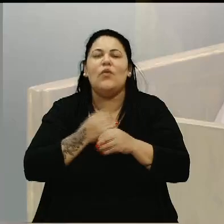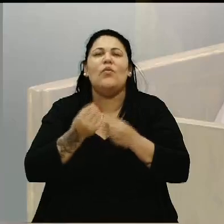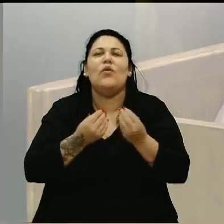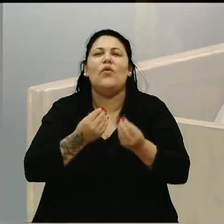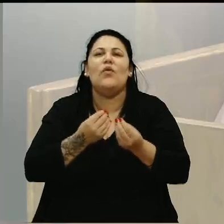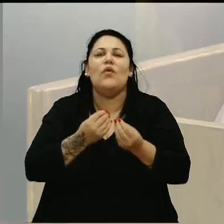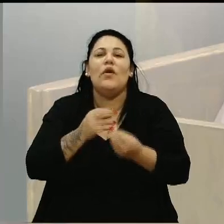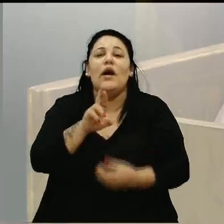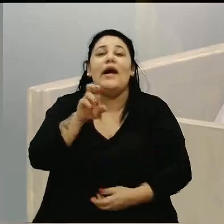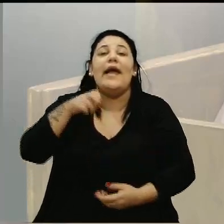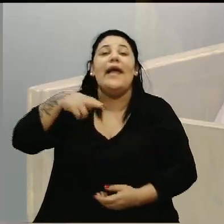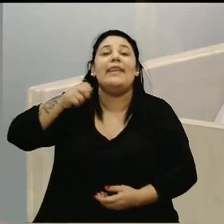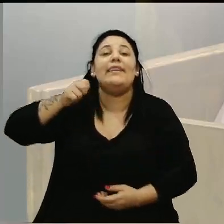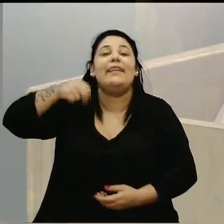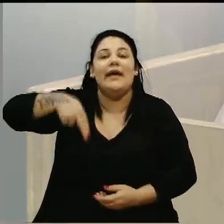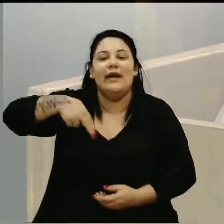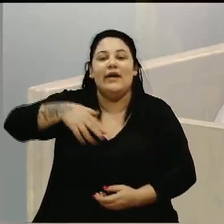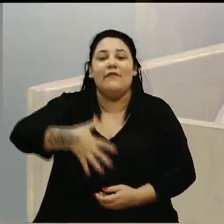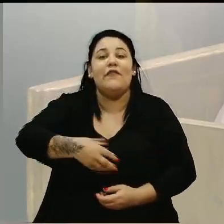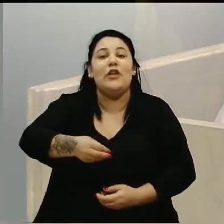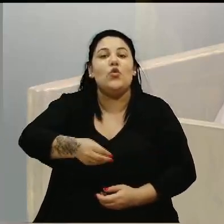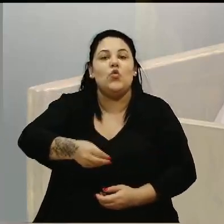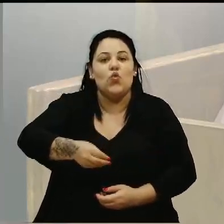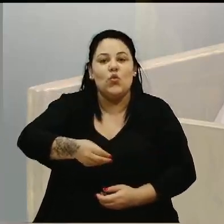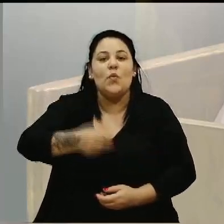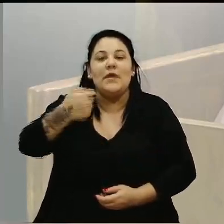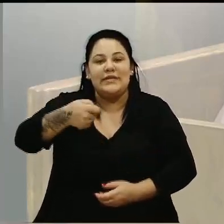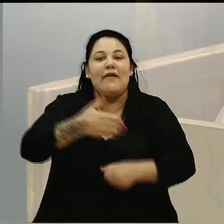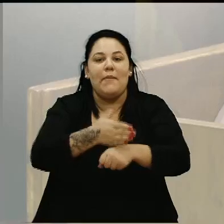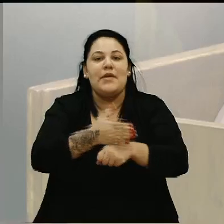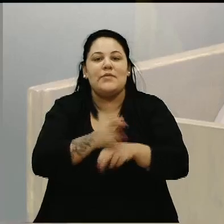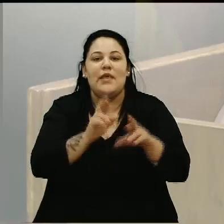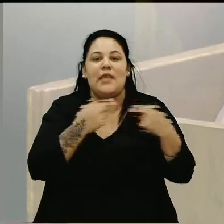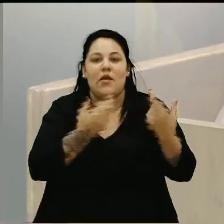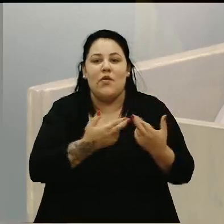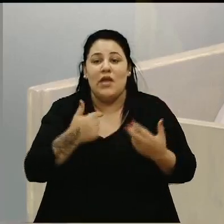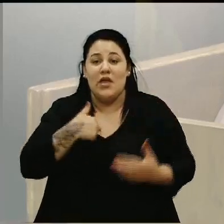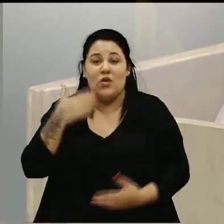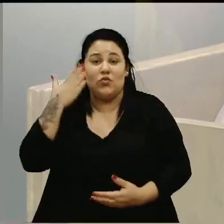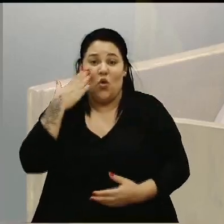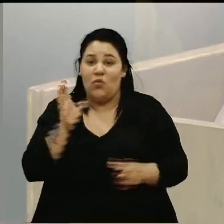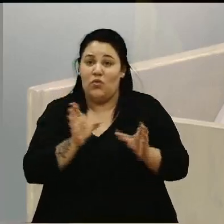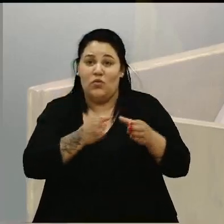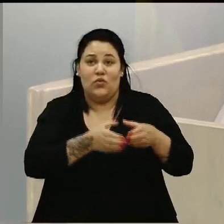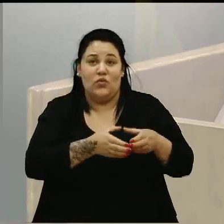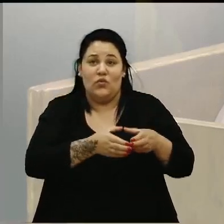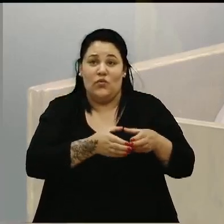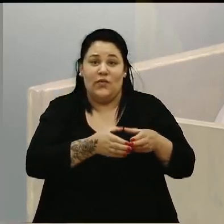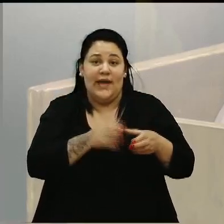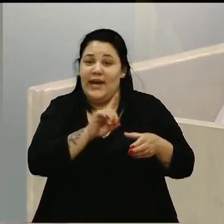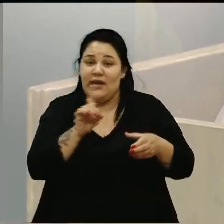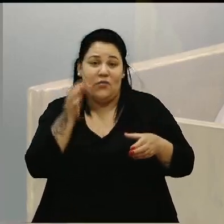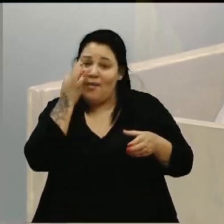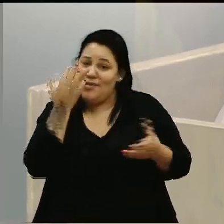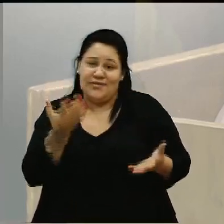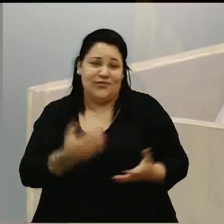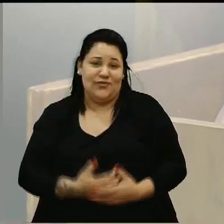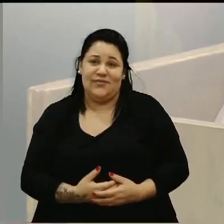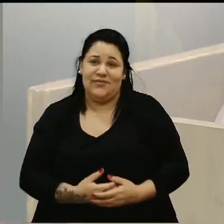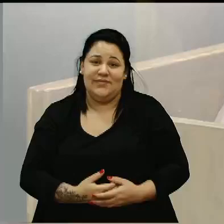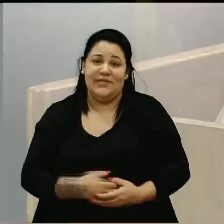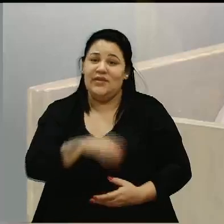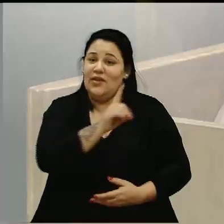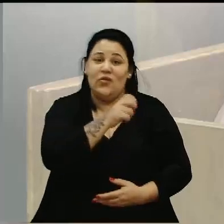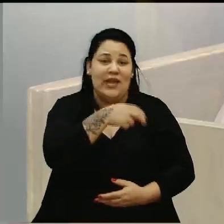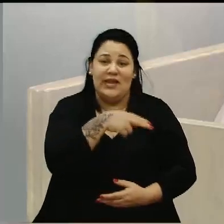O Renan Filho era para estar nessa reunião. Pelo que eu soube pelo grupo, ele não vai estar. Nem o